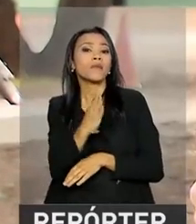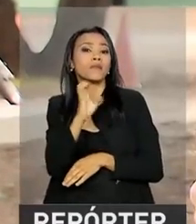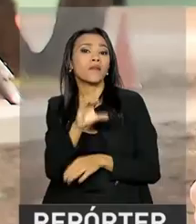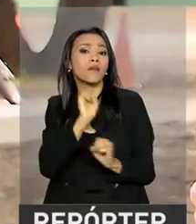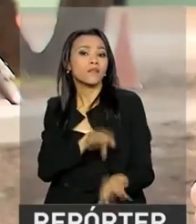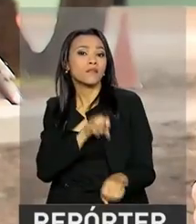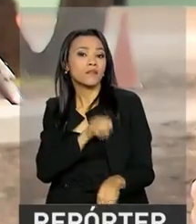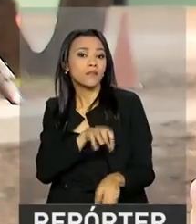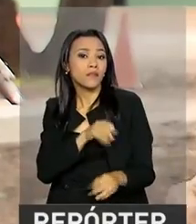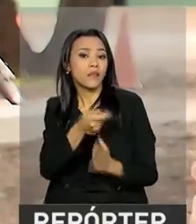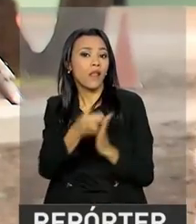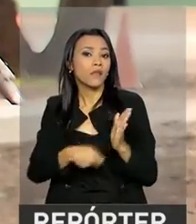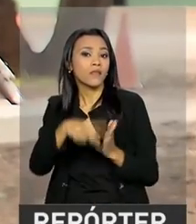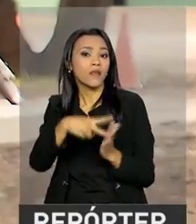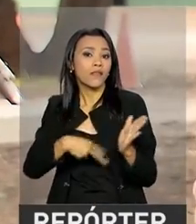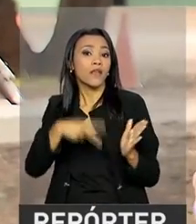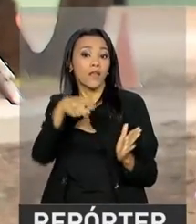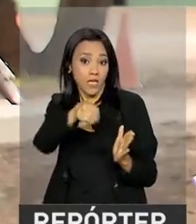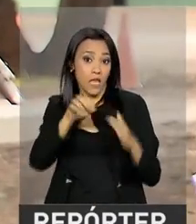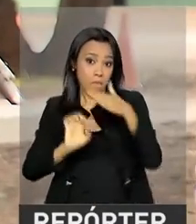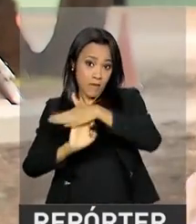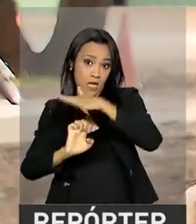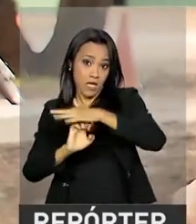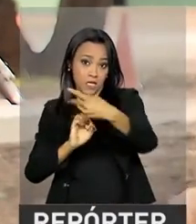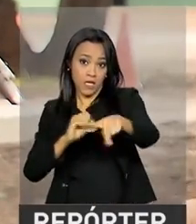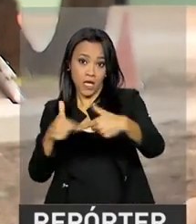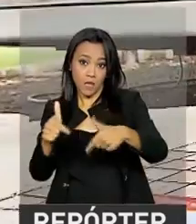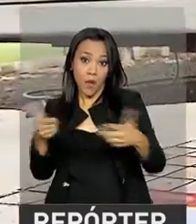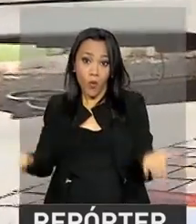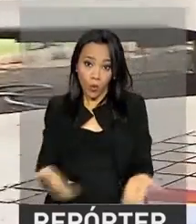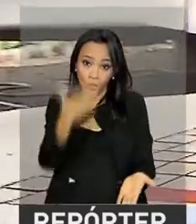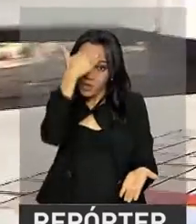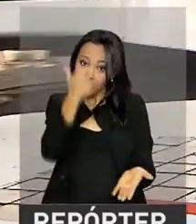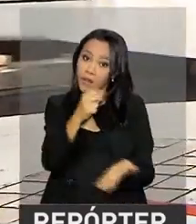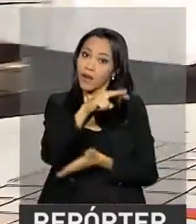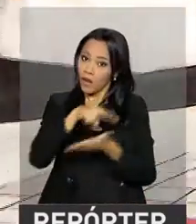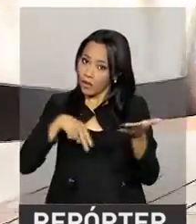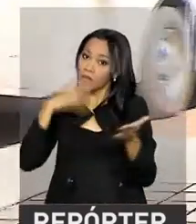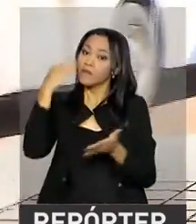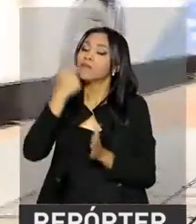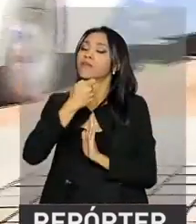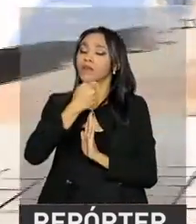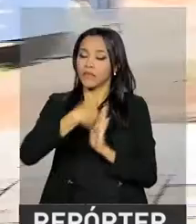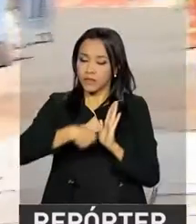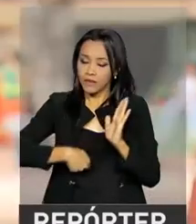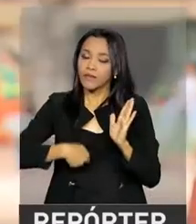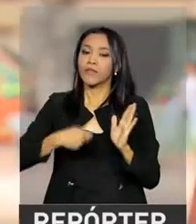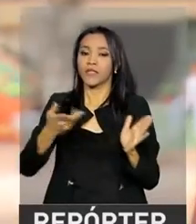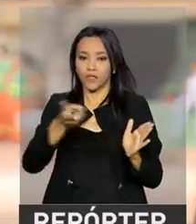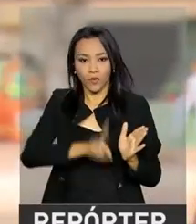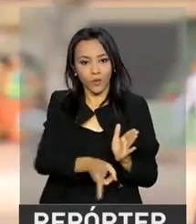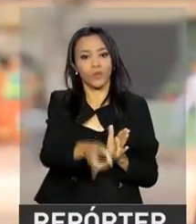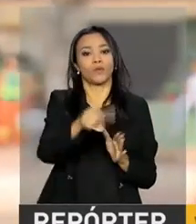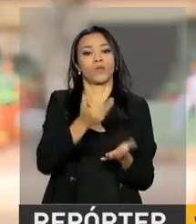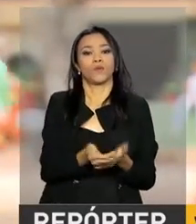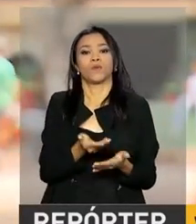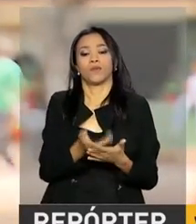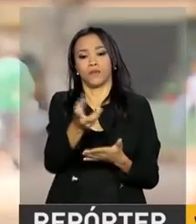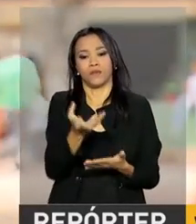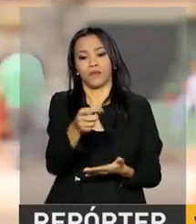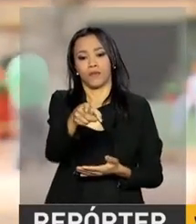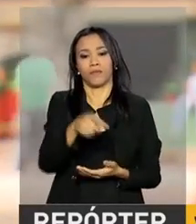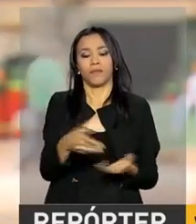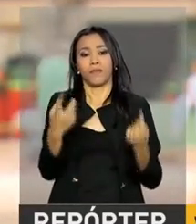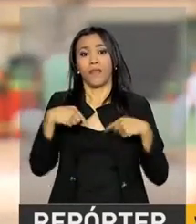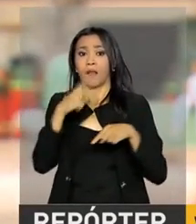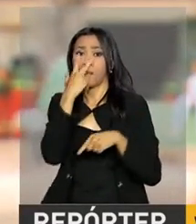onde trabalha hoje ela sabe ler e escrever e pretende continuar com os estudos andava é como se